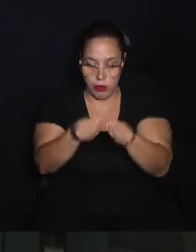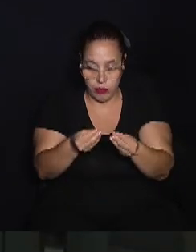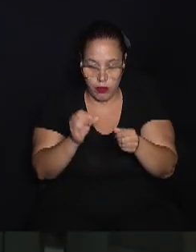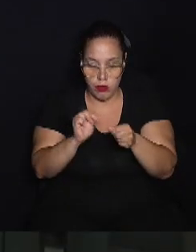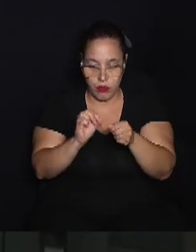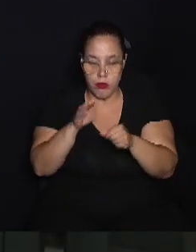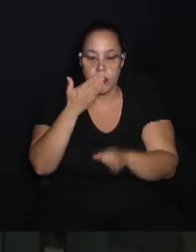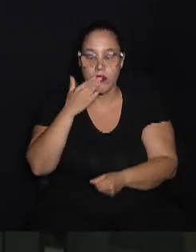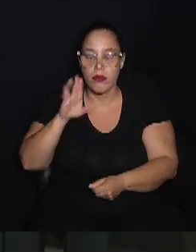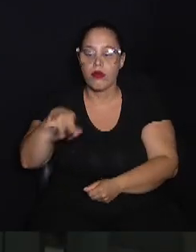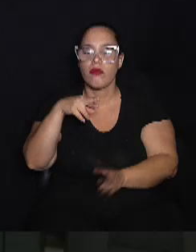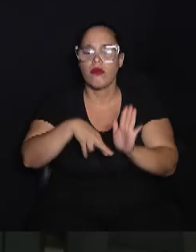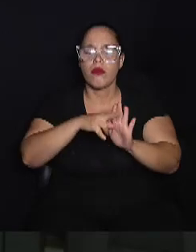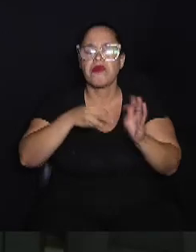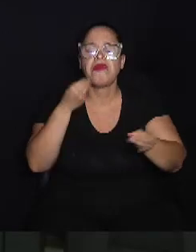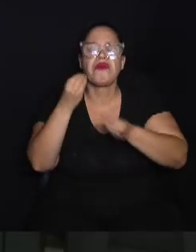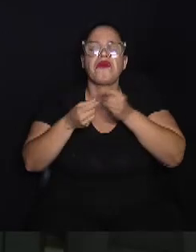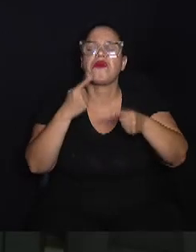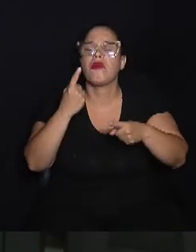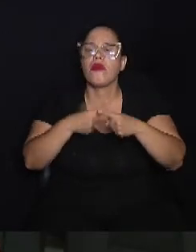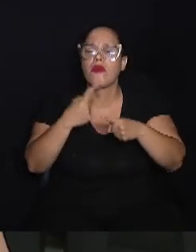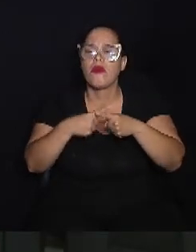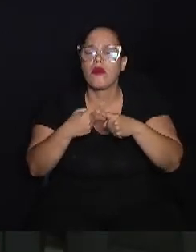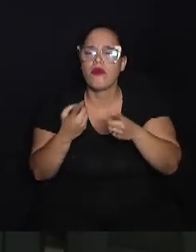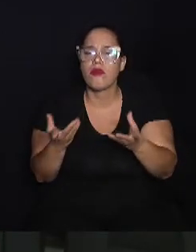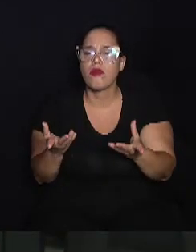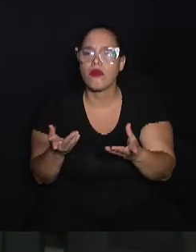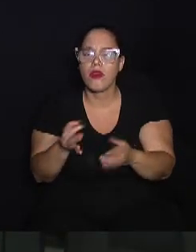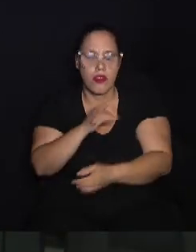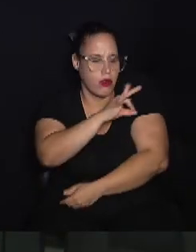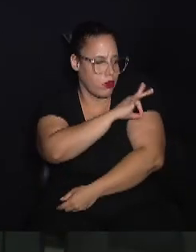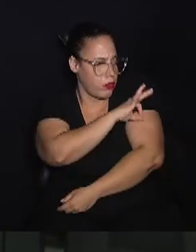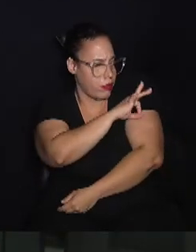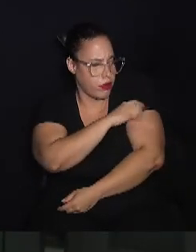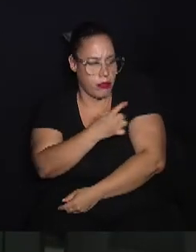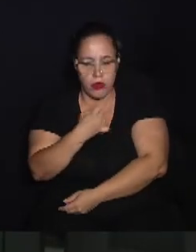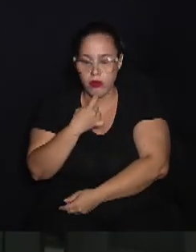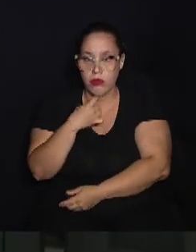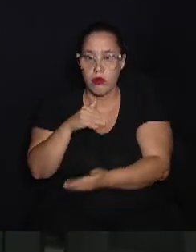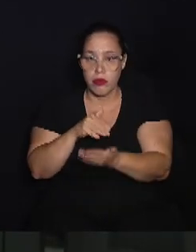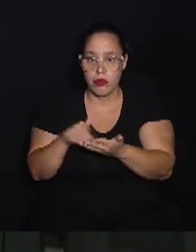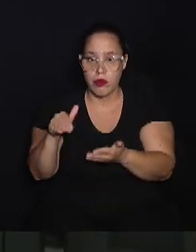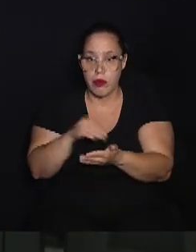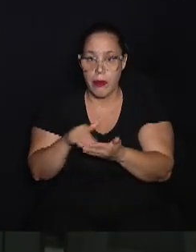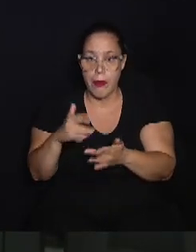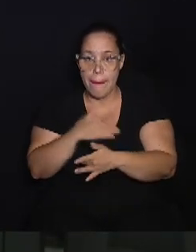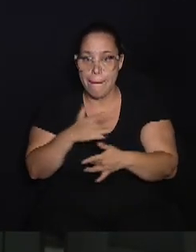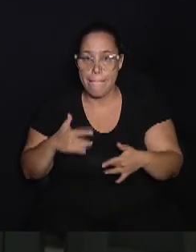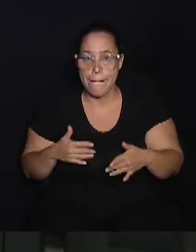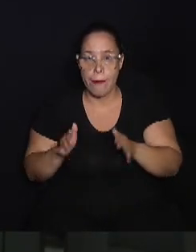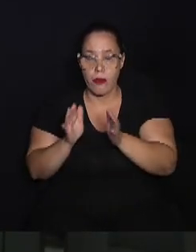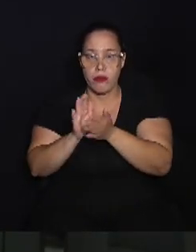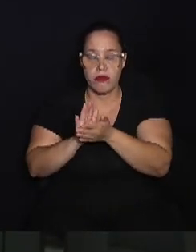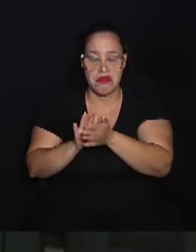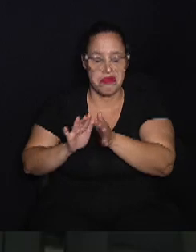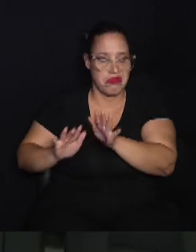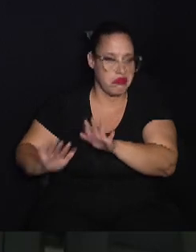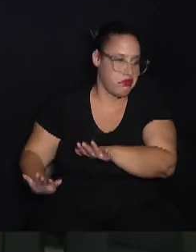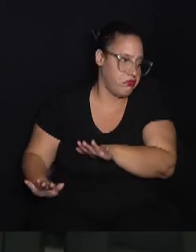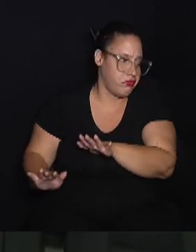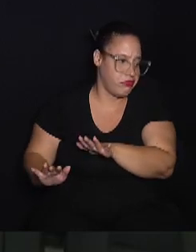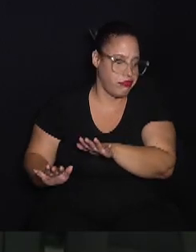esse requerimento justamente para saber o por a Prefeitura de Campinas né a Secretaria Municipal de Saúde abriu mão desse